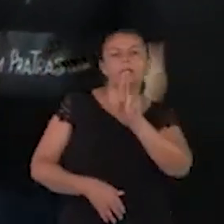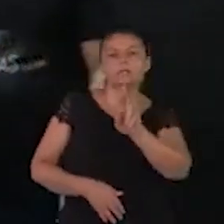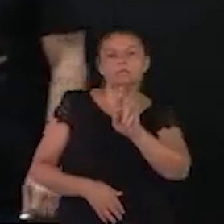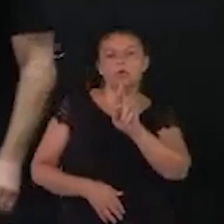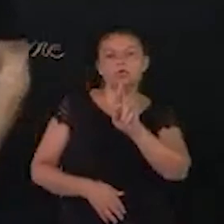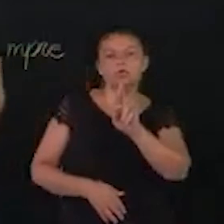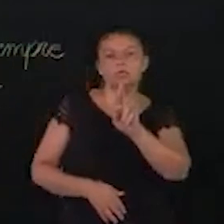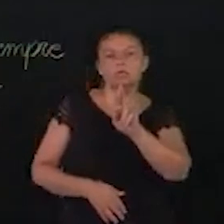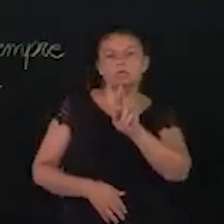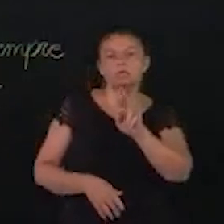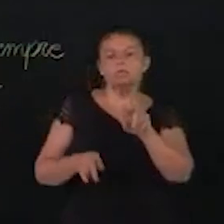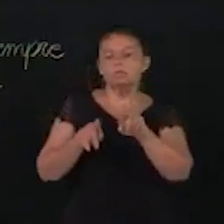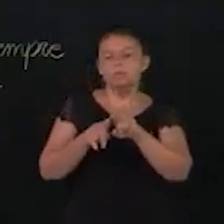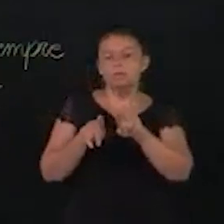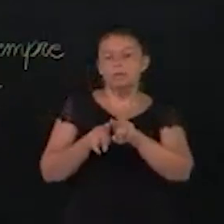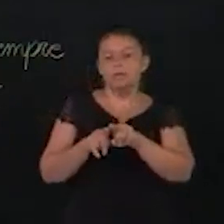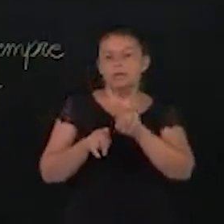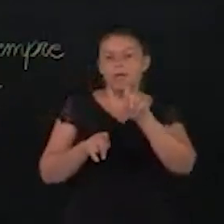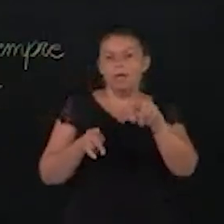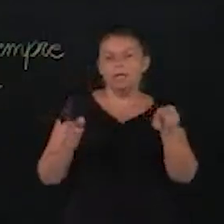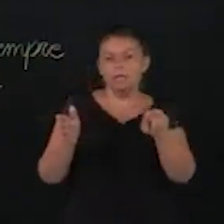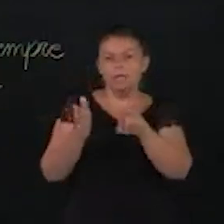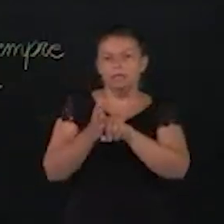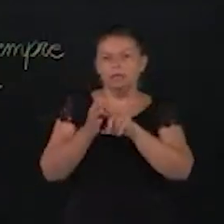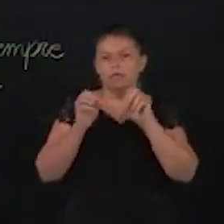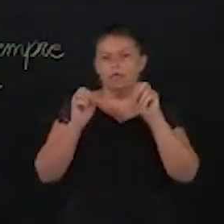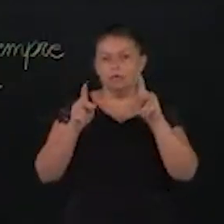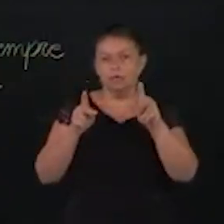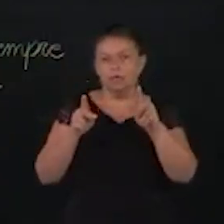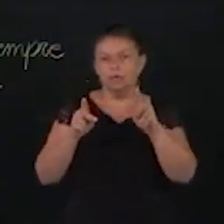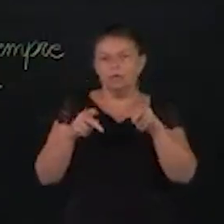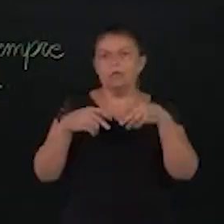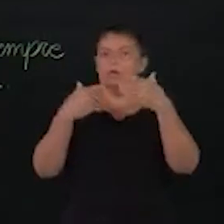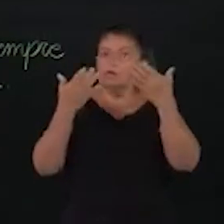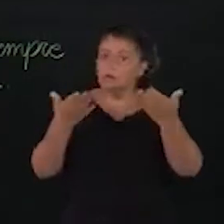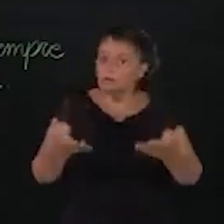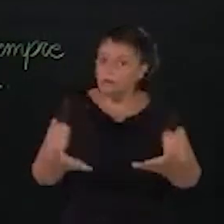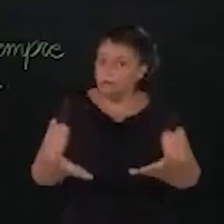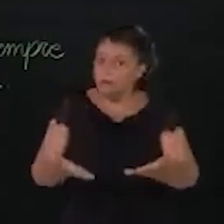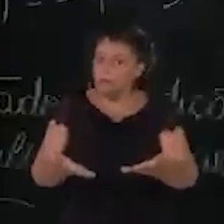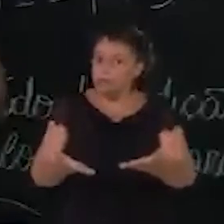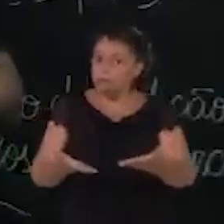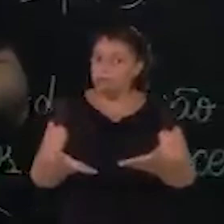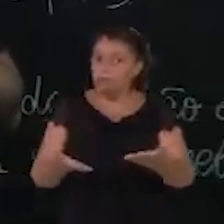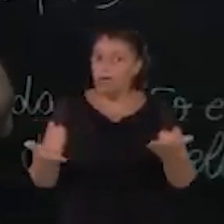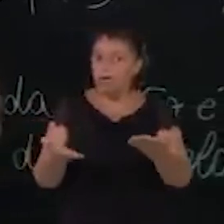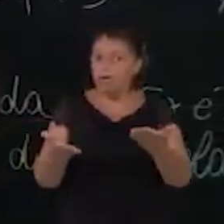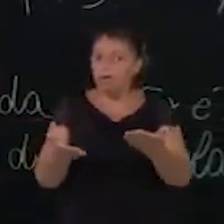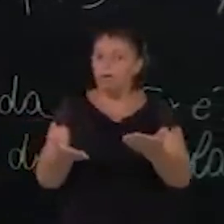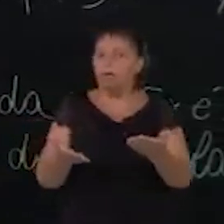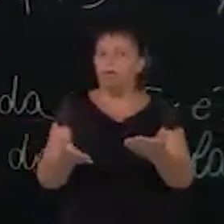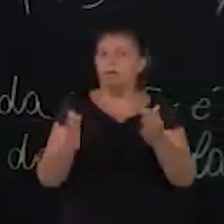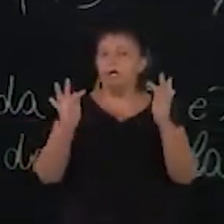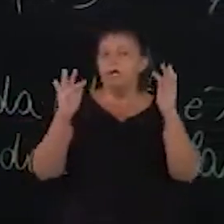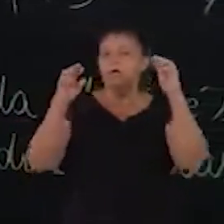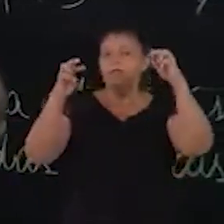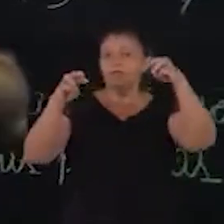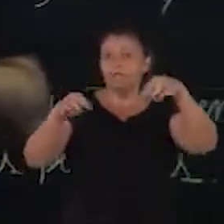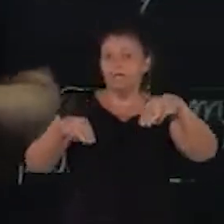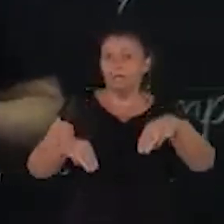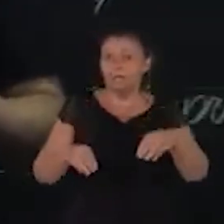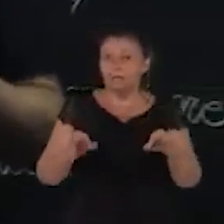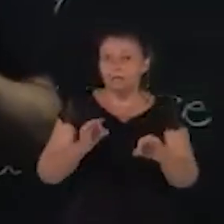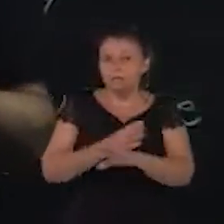resposta também será negativa. Ok, pessoal? Então, dessa maneira, a gente finaliza aqui a nossa aula